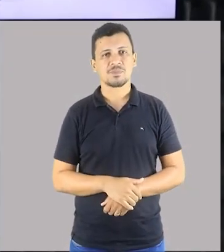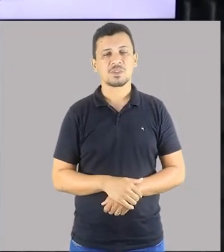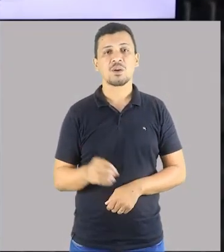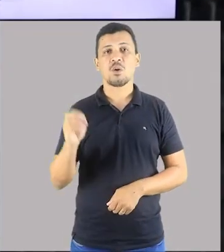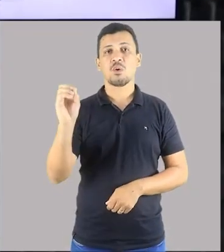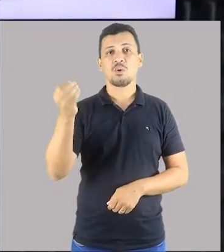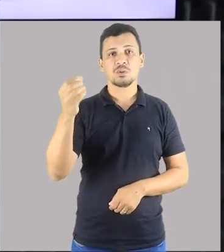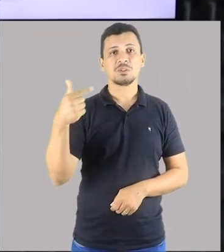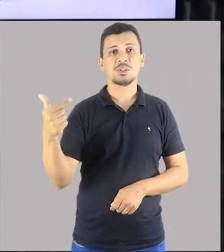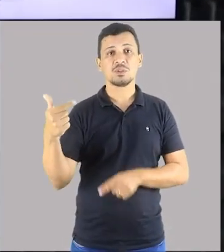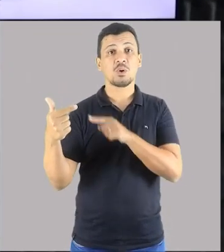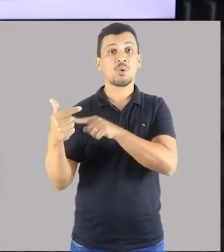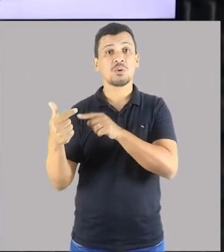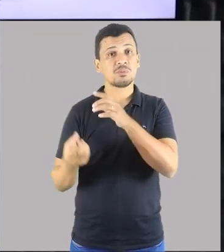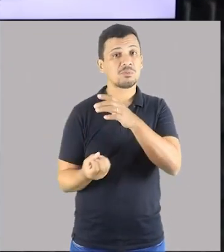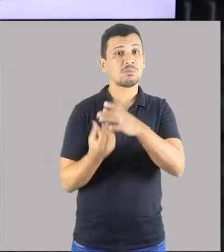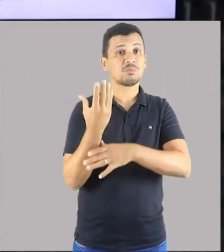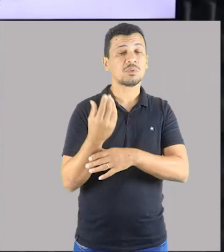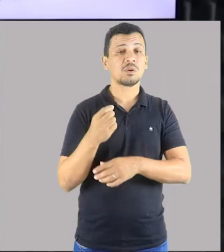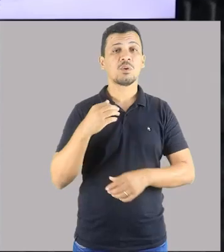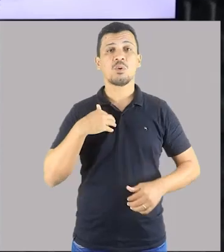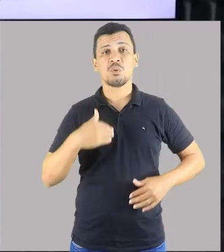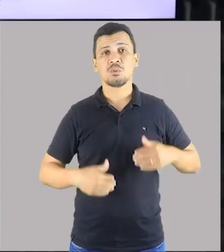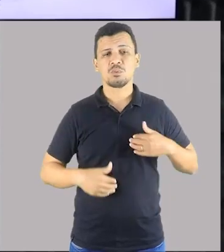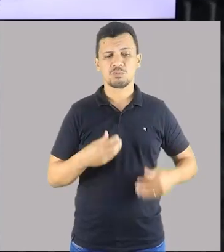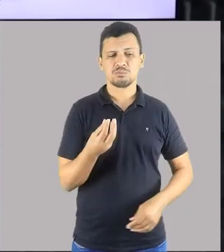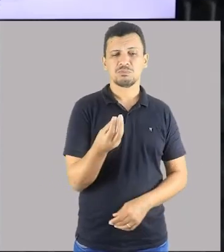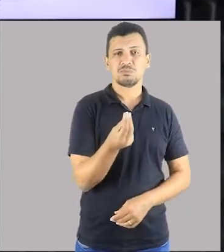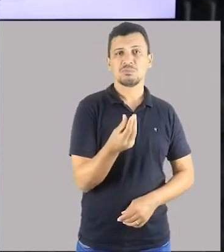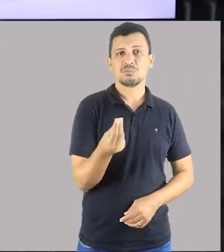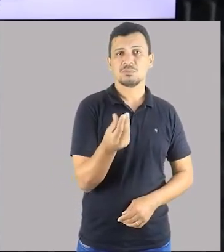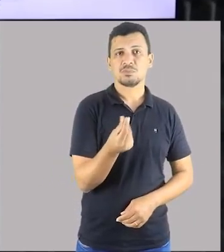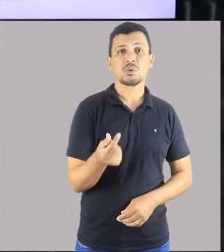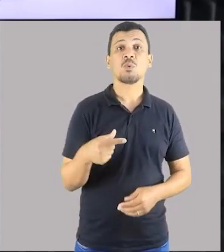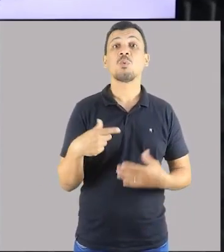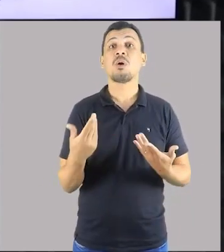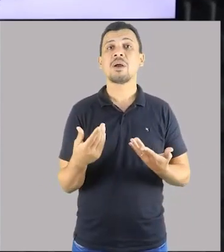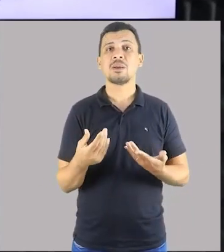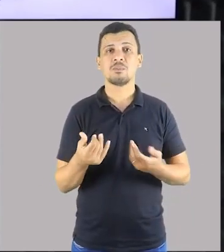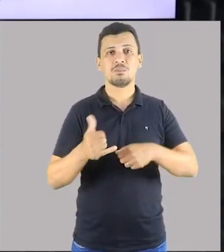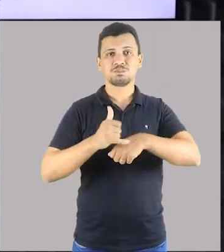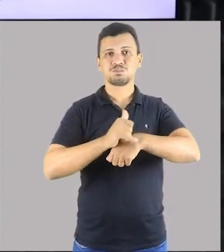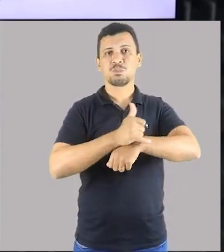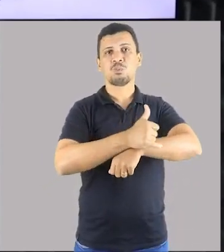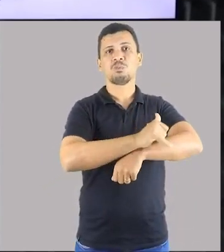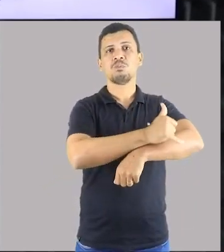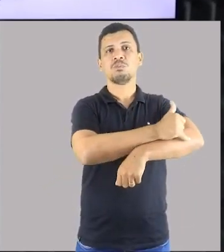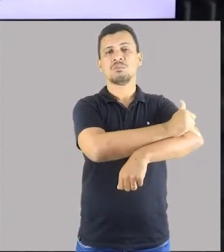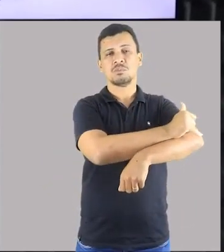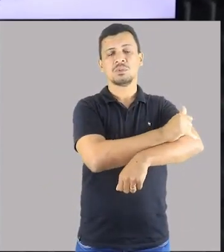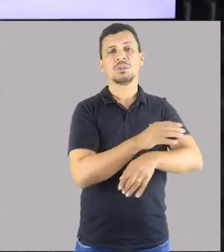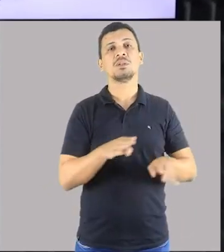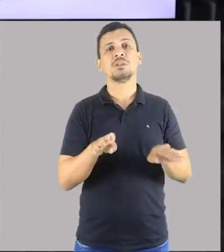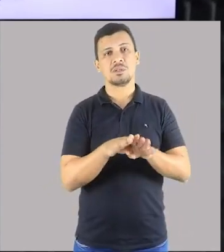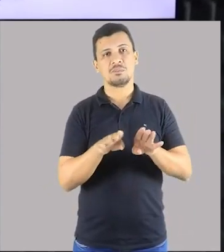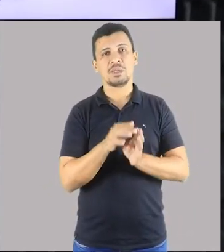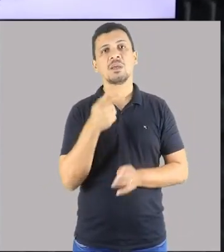oxigênio funciona como fonte de queima de substratos. Quais substratos? Gordura, principalmente. O carboidrato também